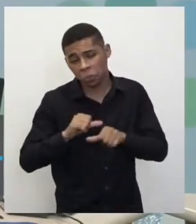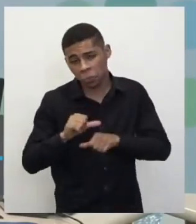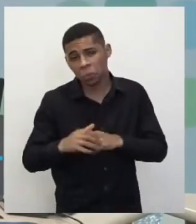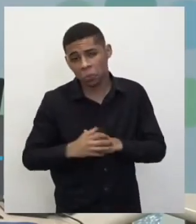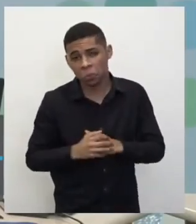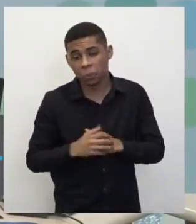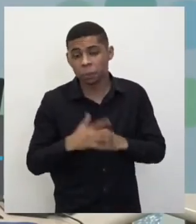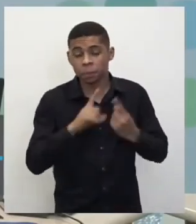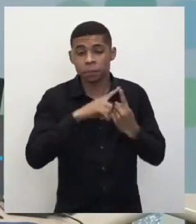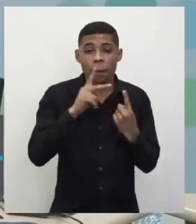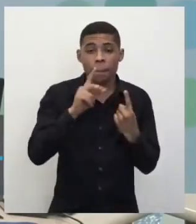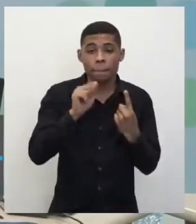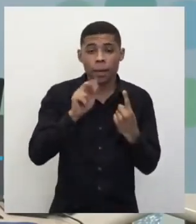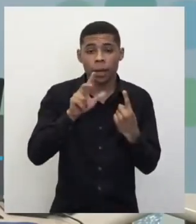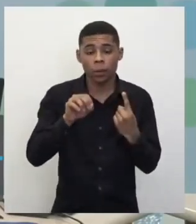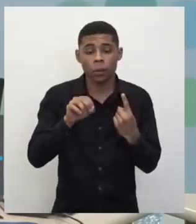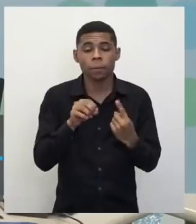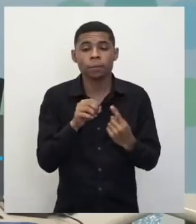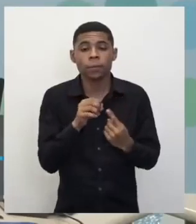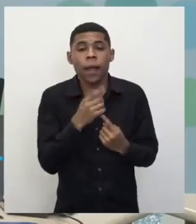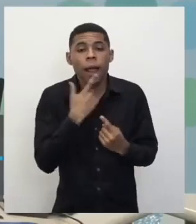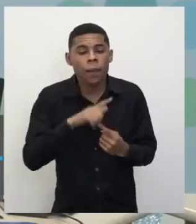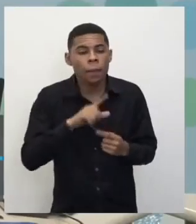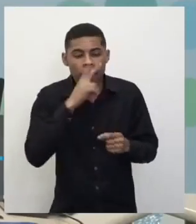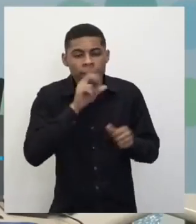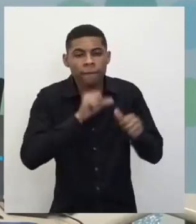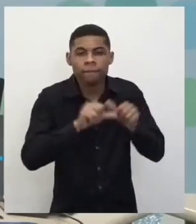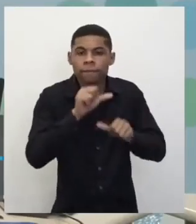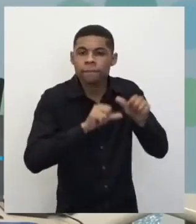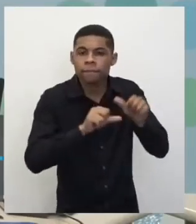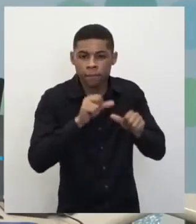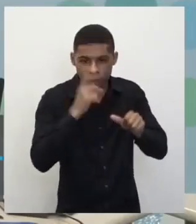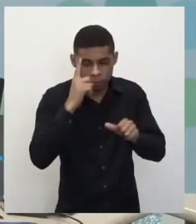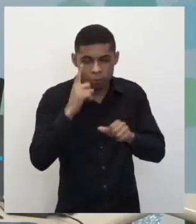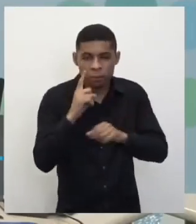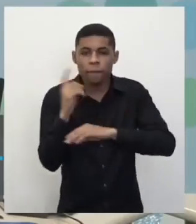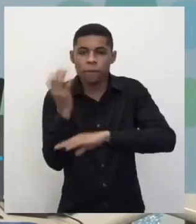O aluno Paulo, a linguagem se alterna.